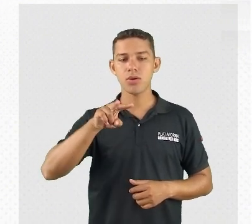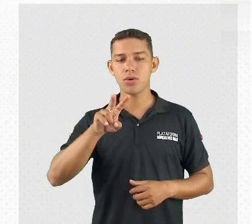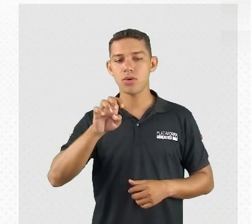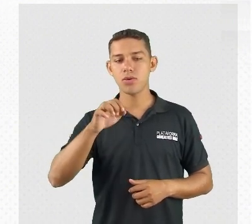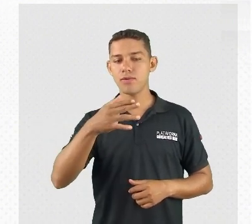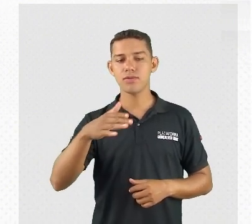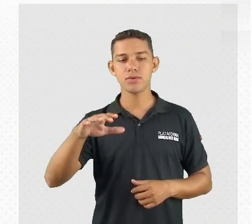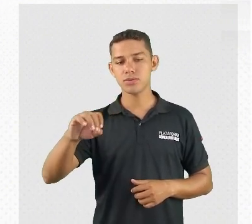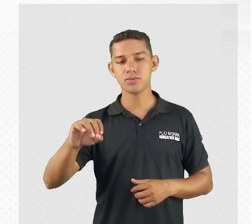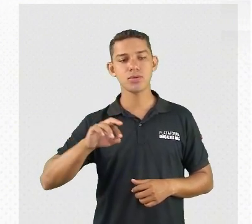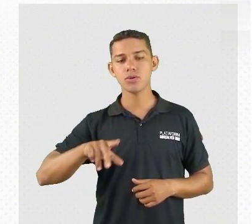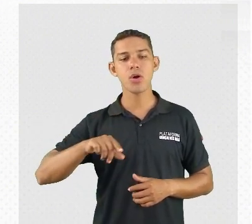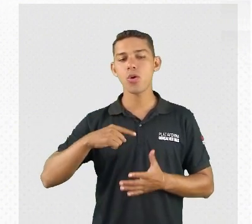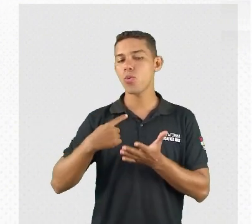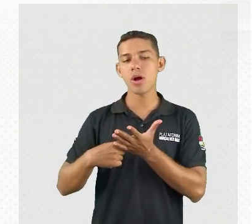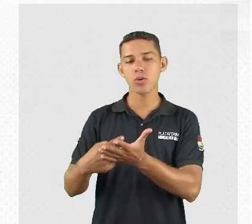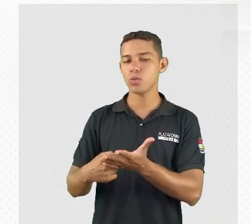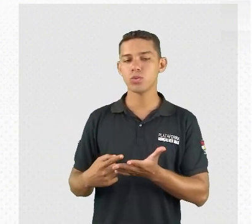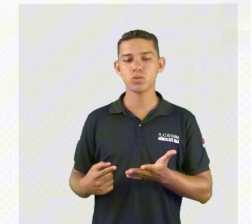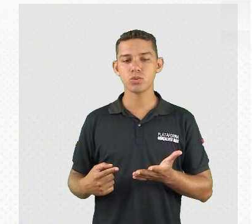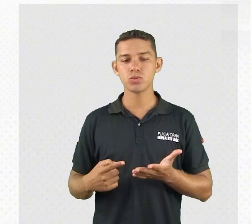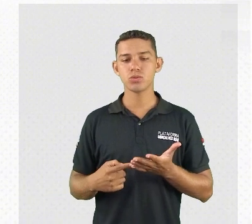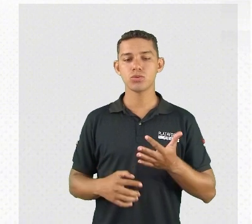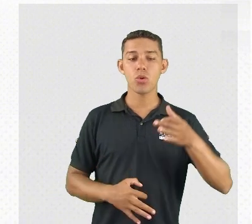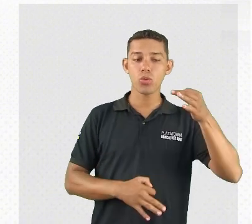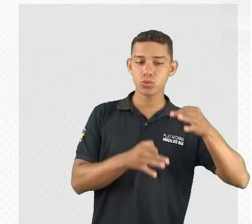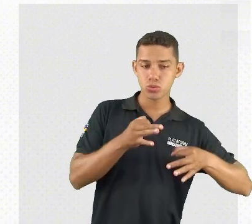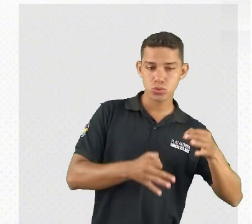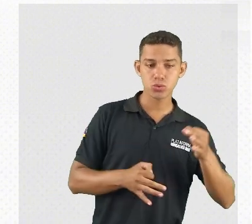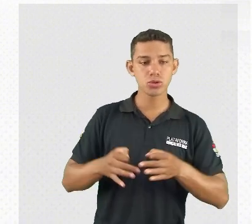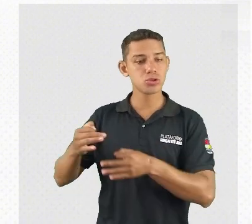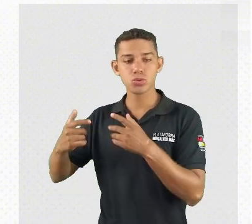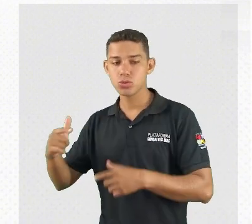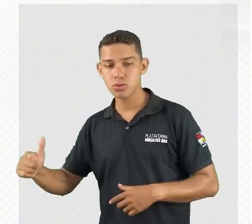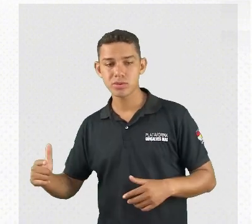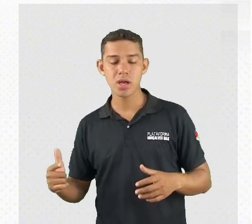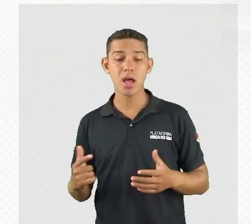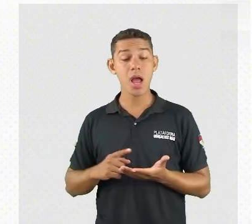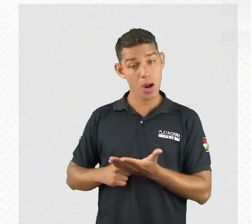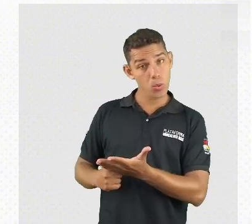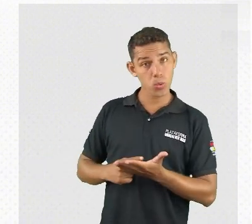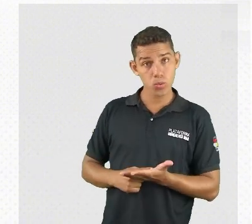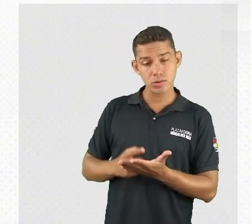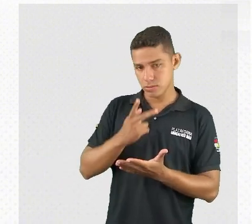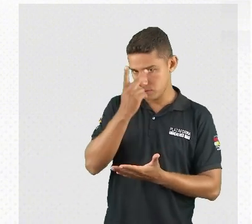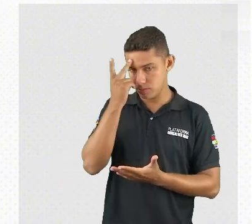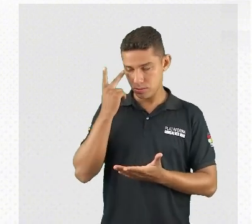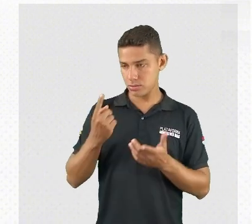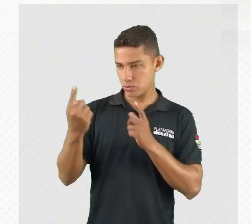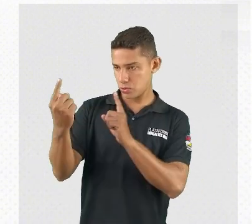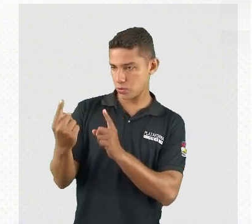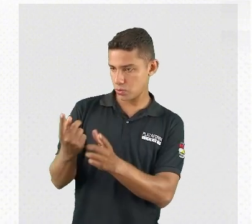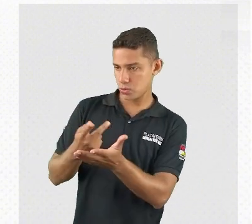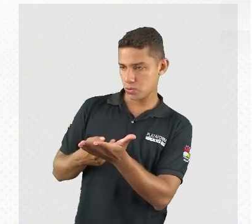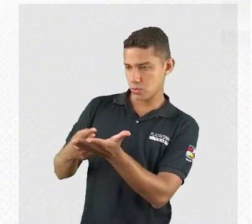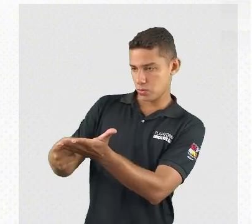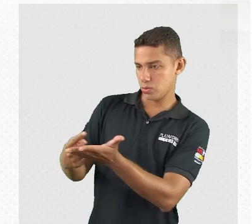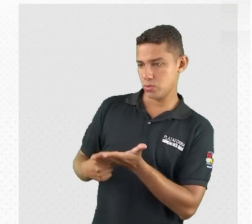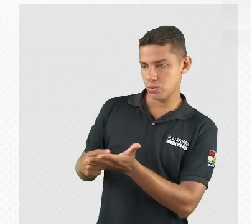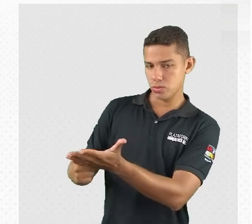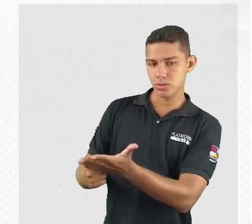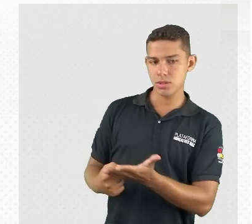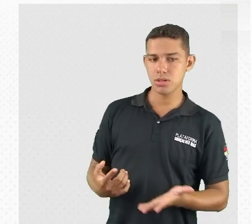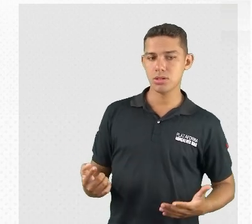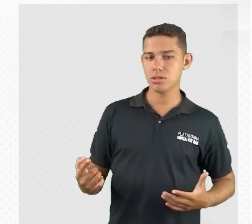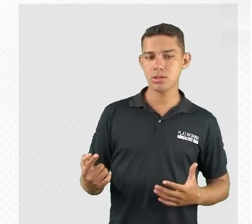acordo. Por Aristóteles aqui, o justo e o injusto são acordos de pessoas com outras pessoas. Não precisa